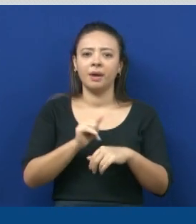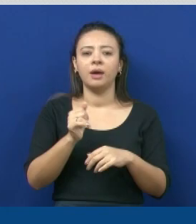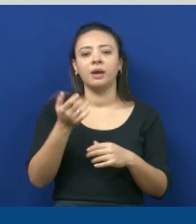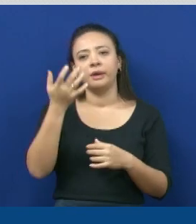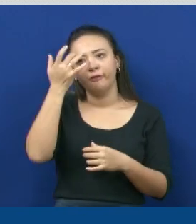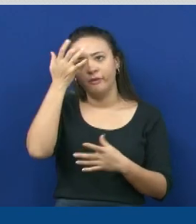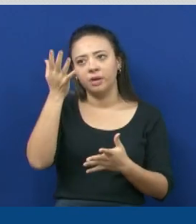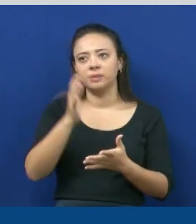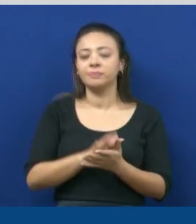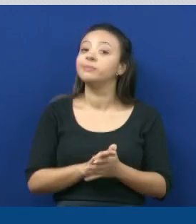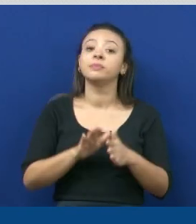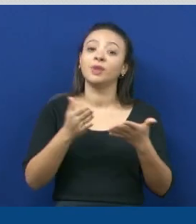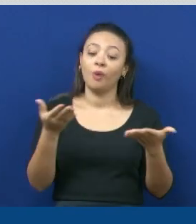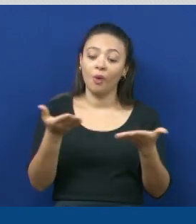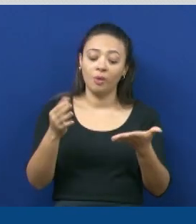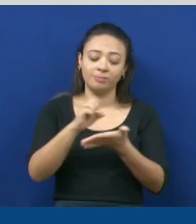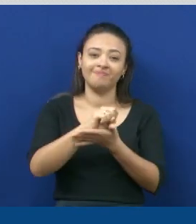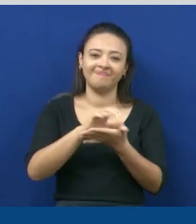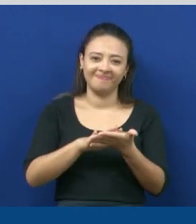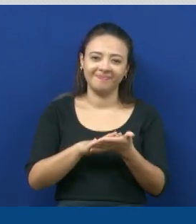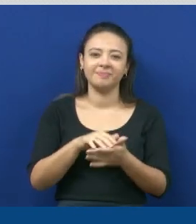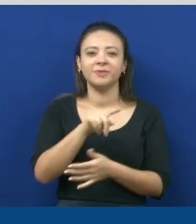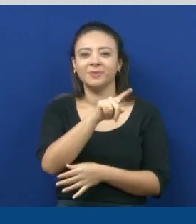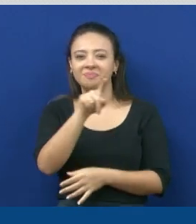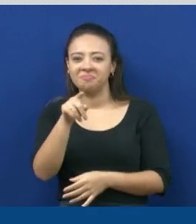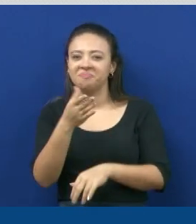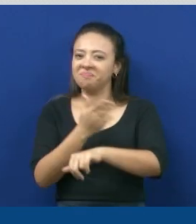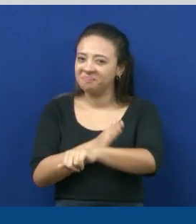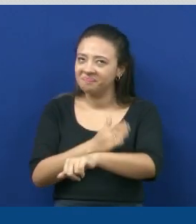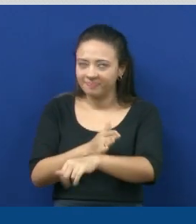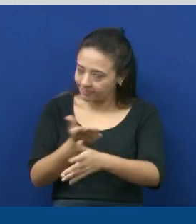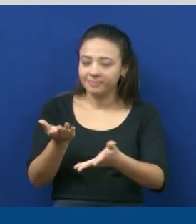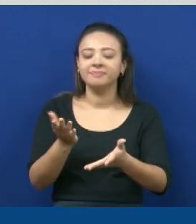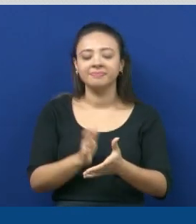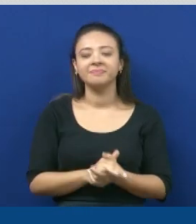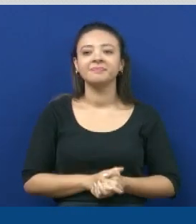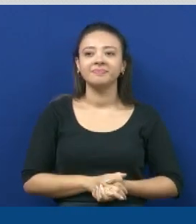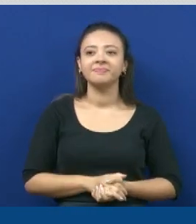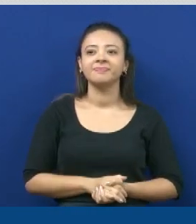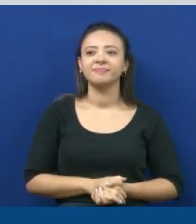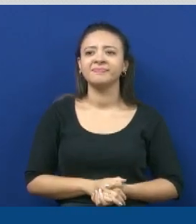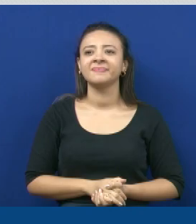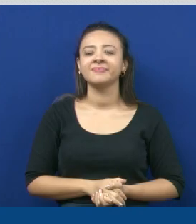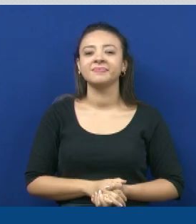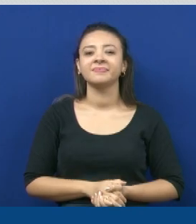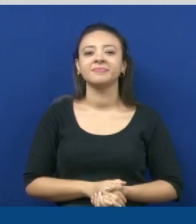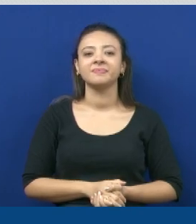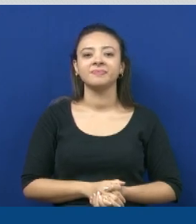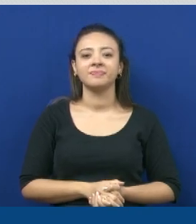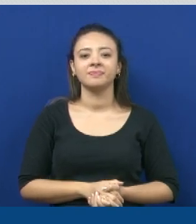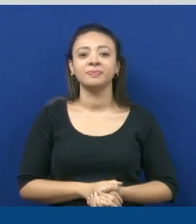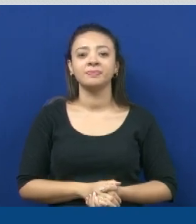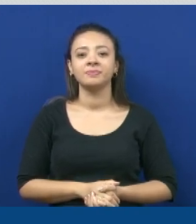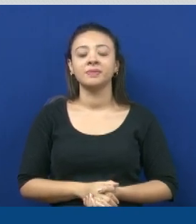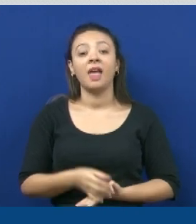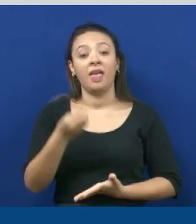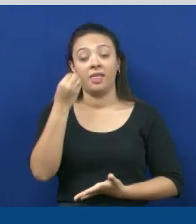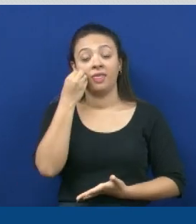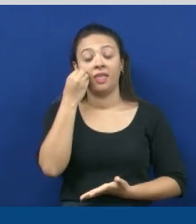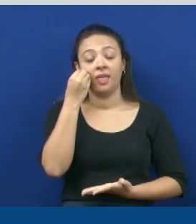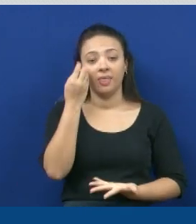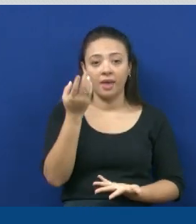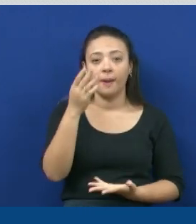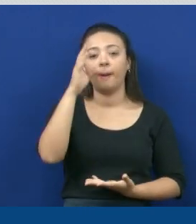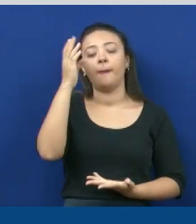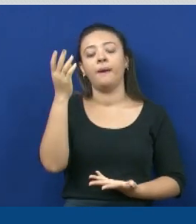facilidades. Vamos ao exercício, né? Deixar um exercíciozinho para vocês tentarem aplicar os